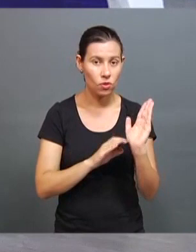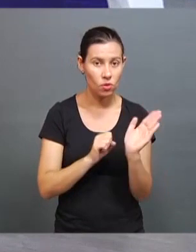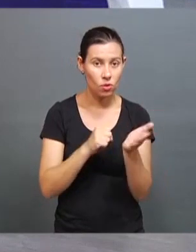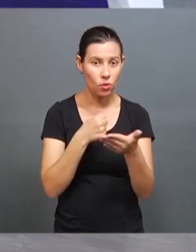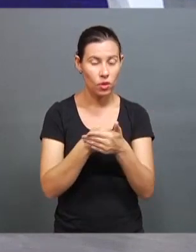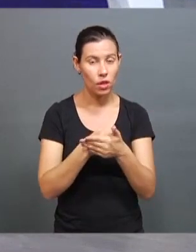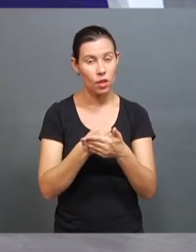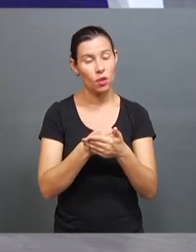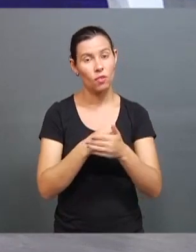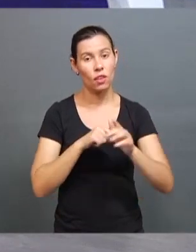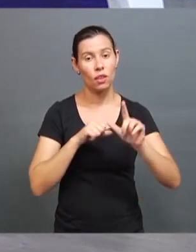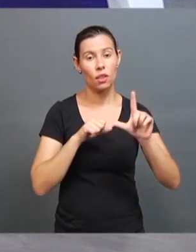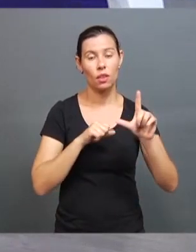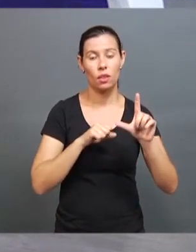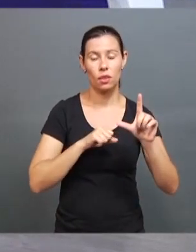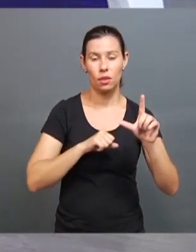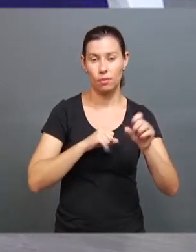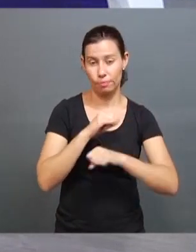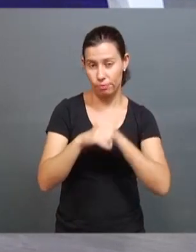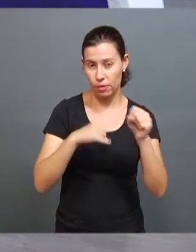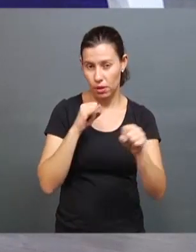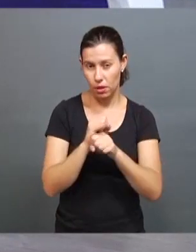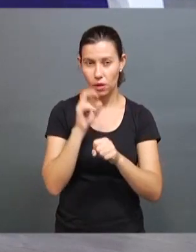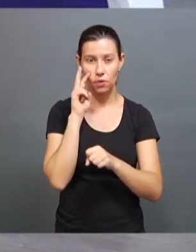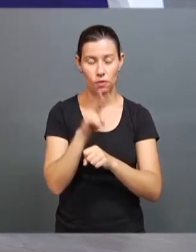Netflix. Há regras. Quando ela entrar